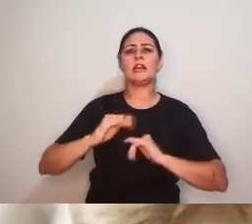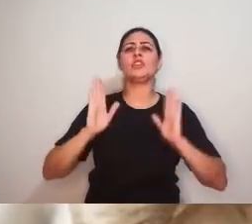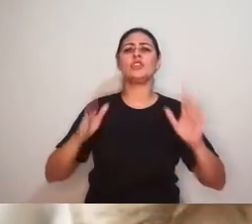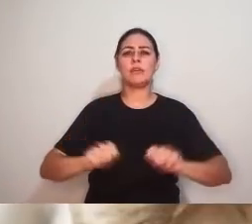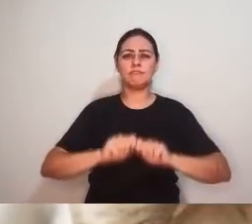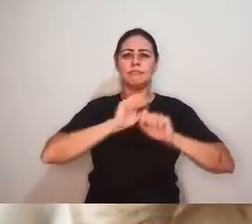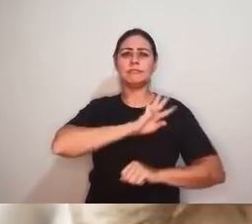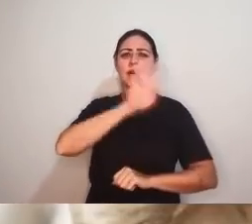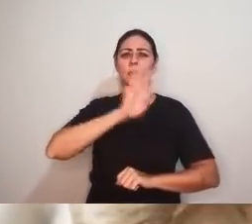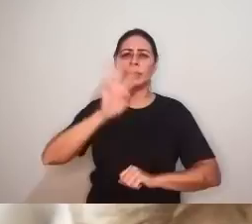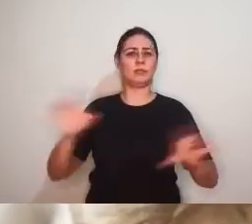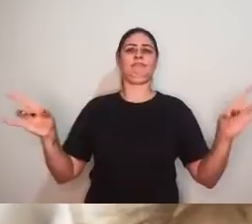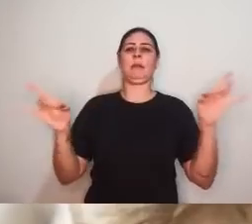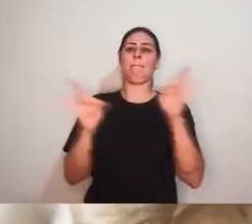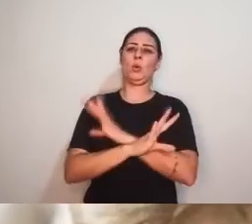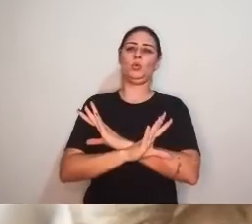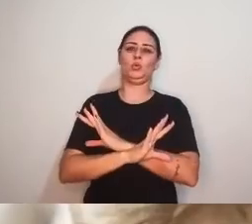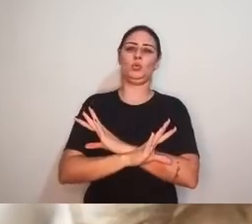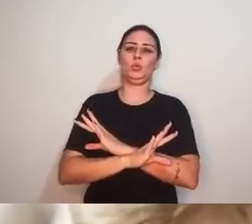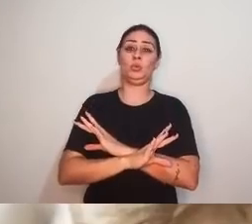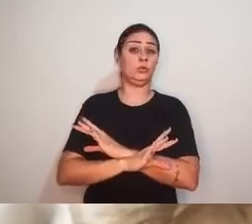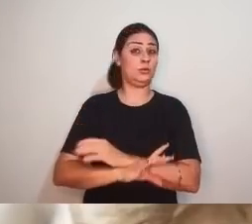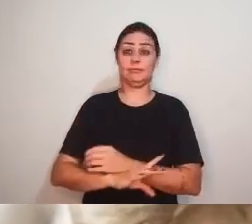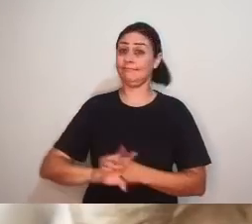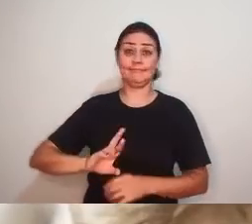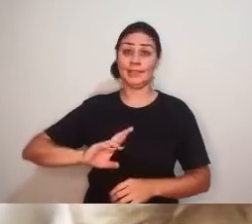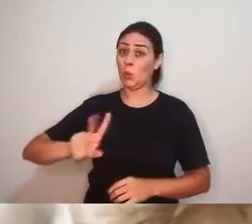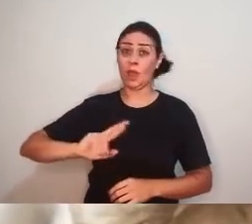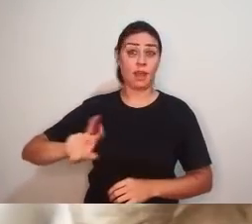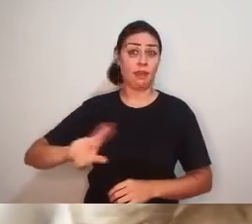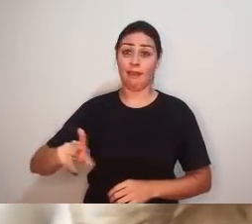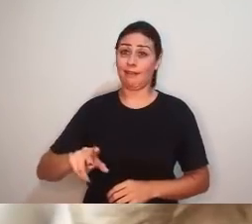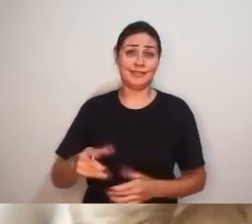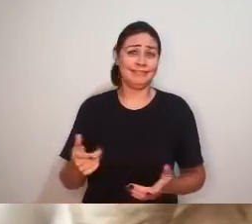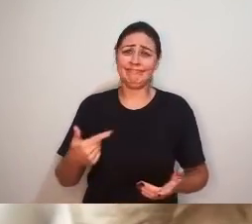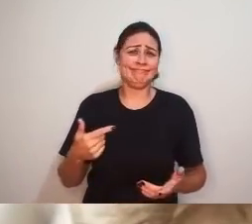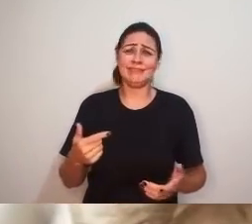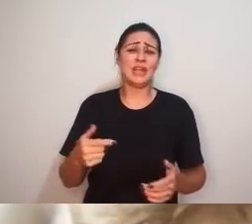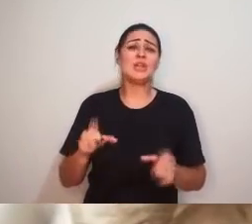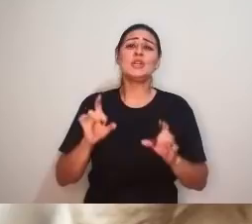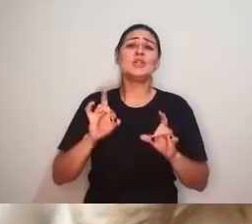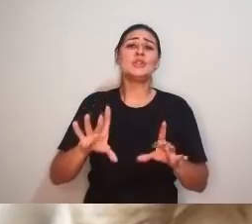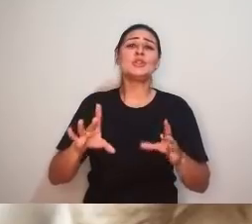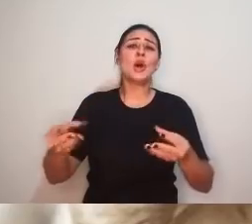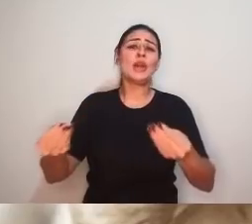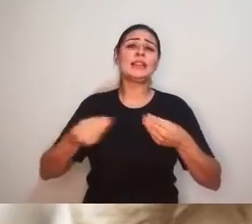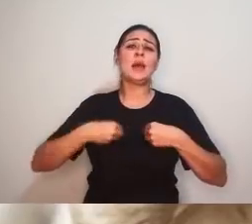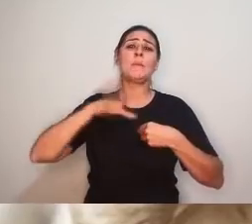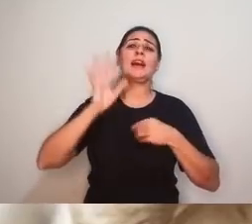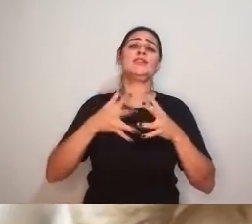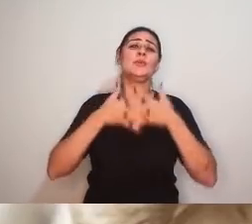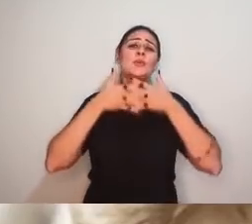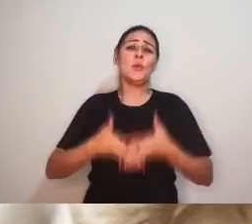e um portal de suporte, está tudo resolvido. Não resolve. Não resolveu nada, na verdade. Você